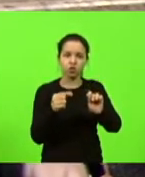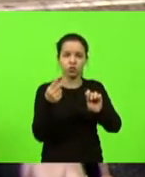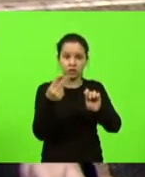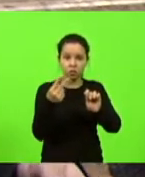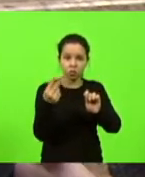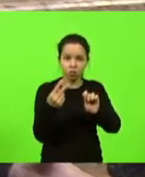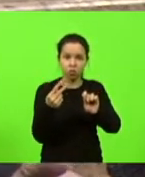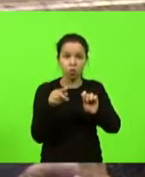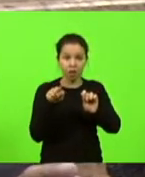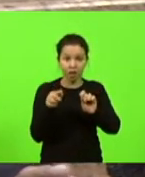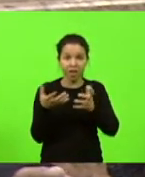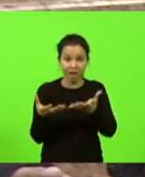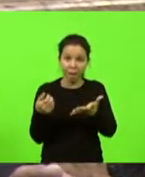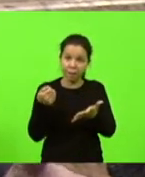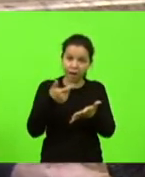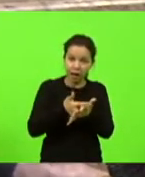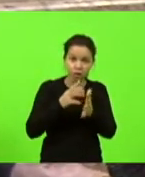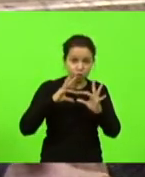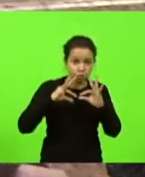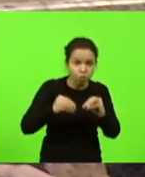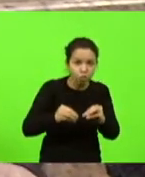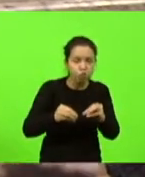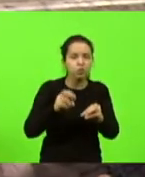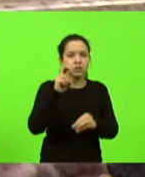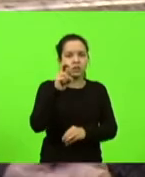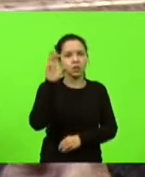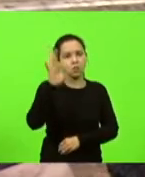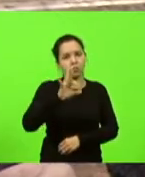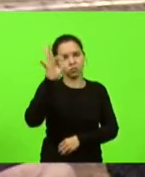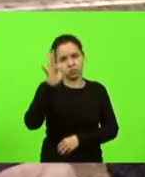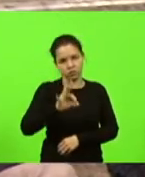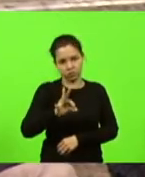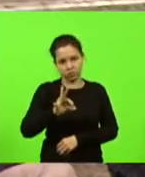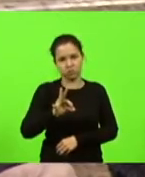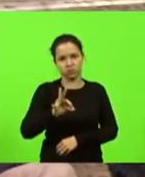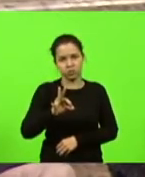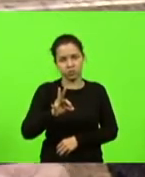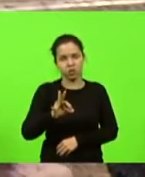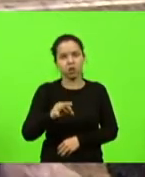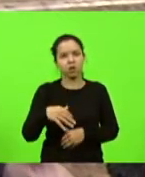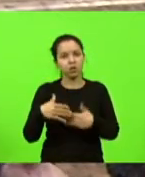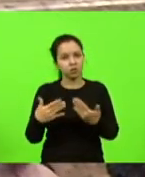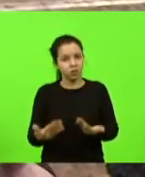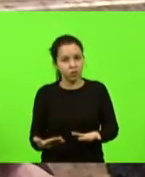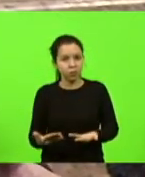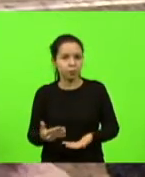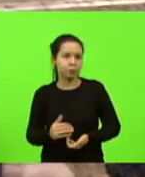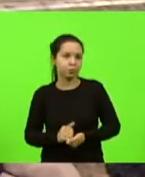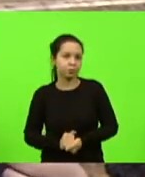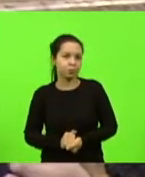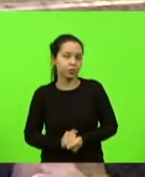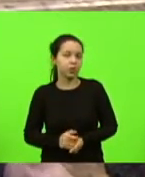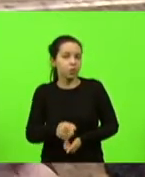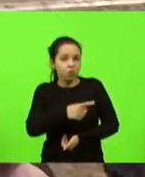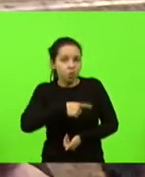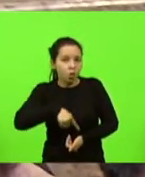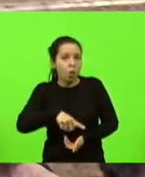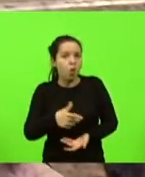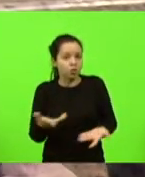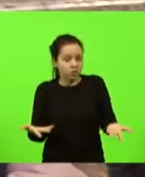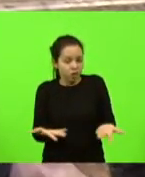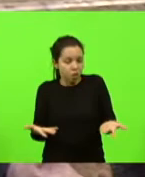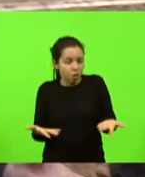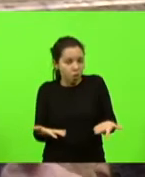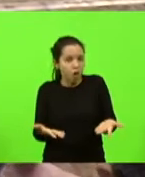forma integral, vai ter que pagar ali os 5%, não é? Enfim, nós estamos chegando num momento